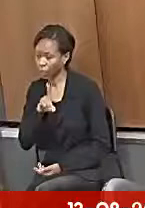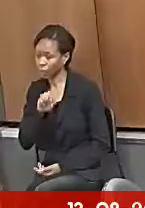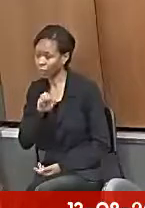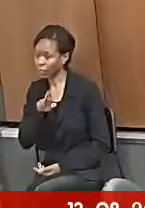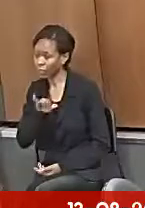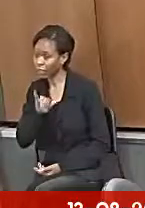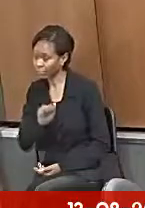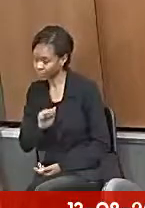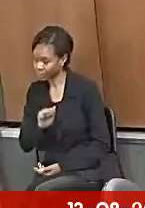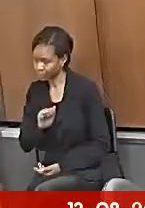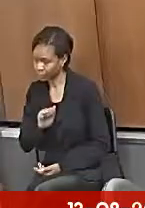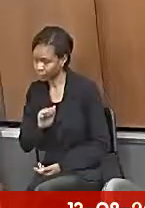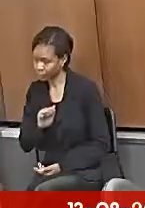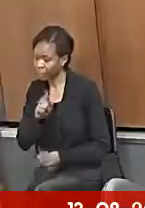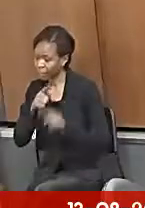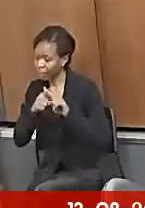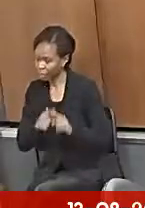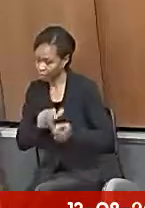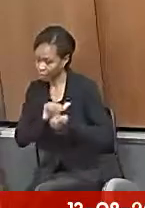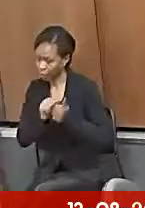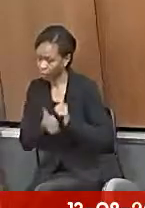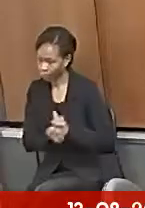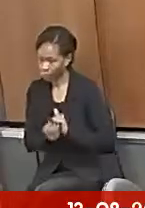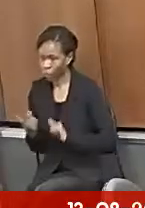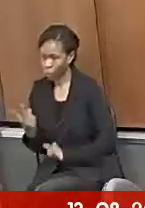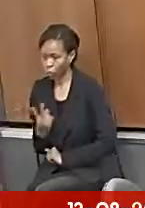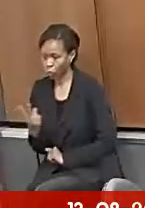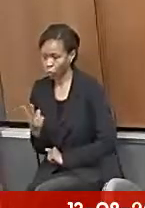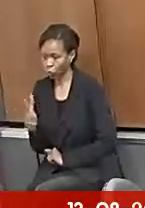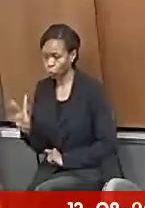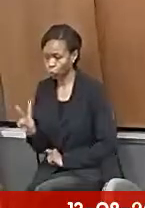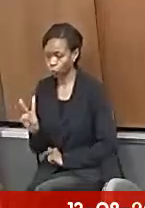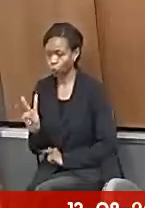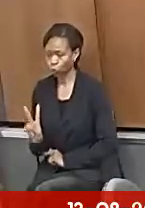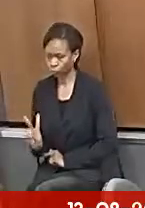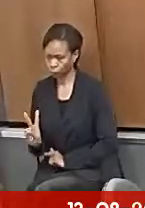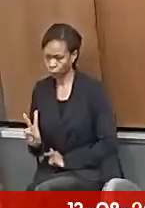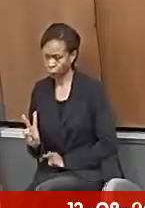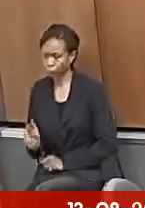cláudia ana cláudia junto com a mãe aqui na cláudia